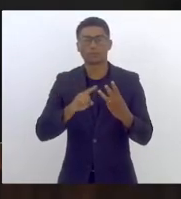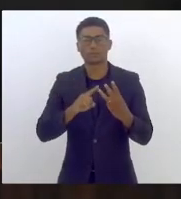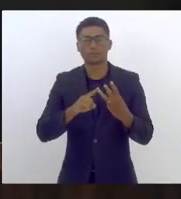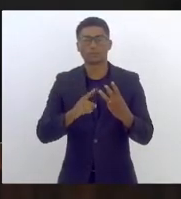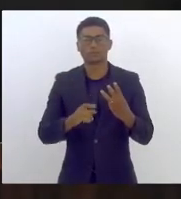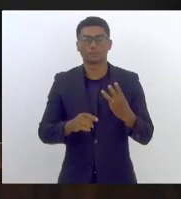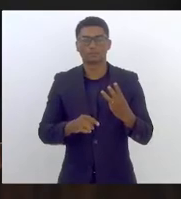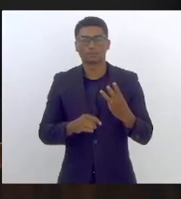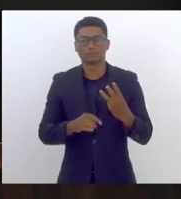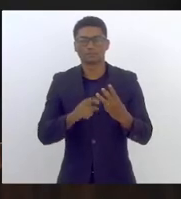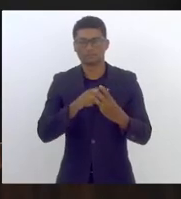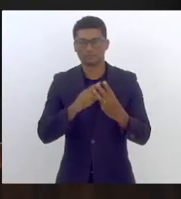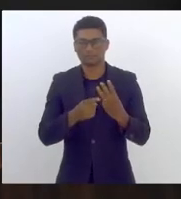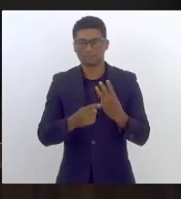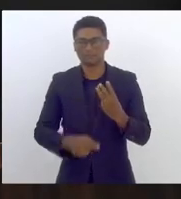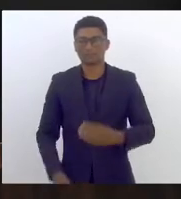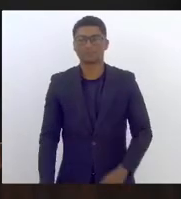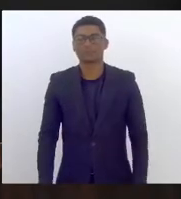canela